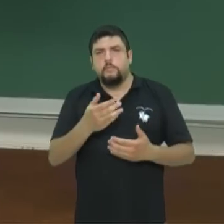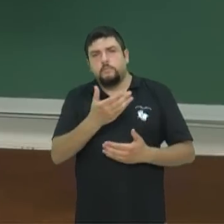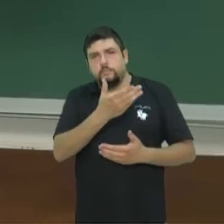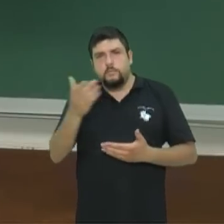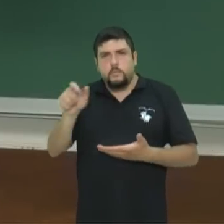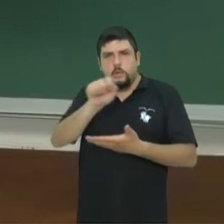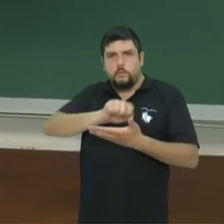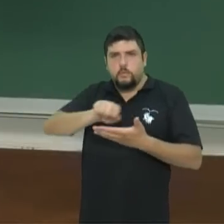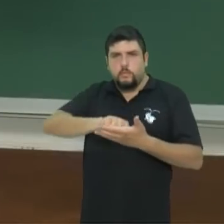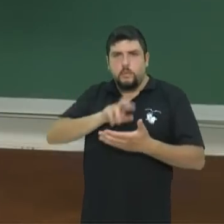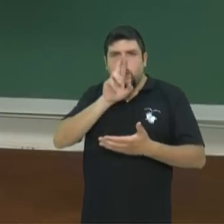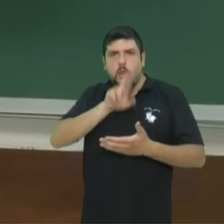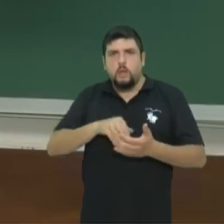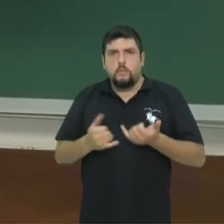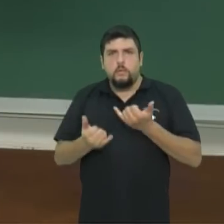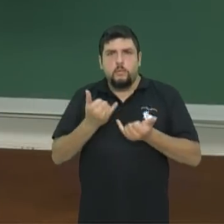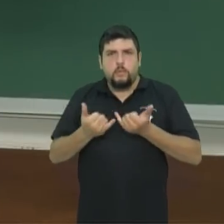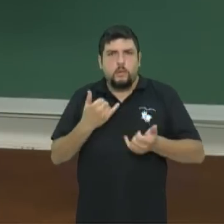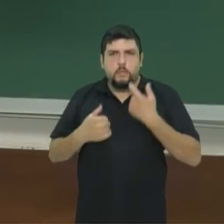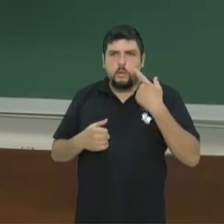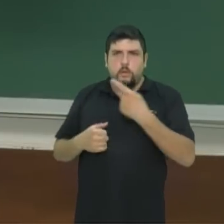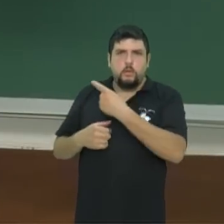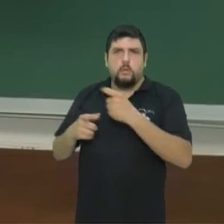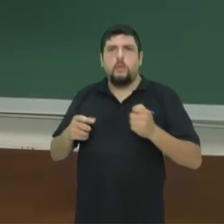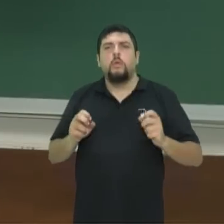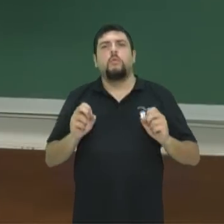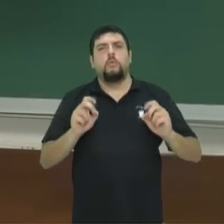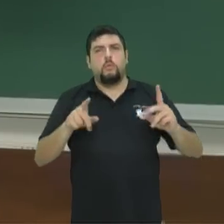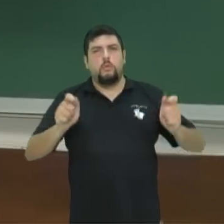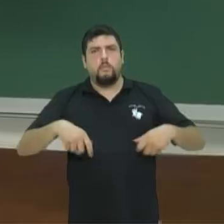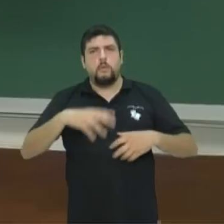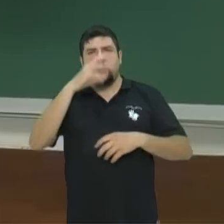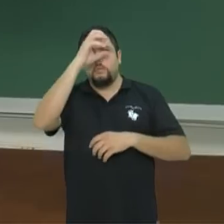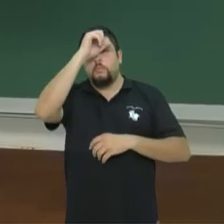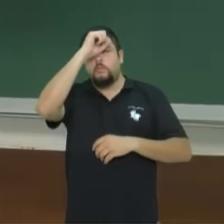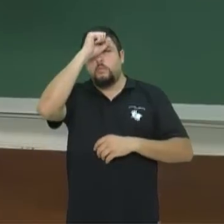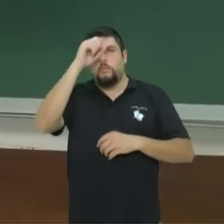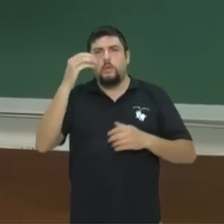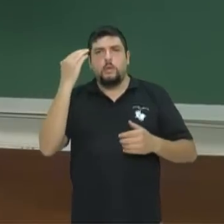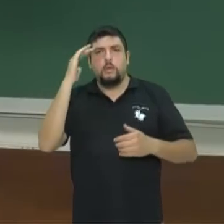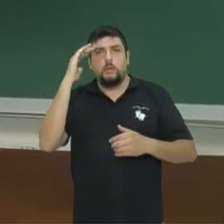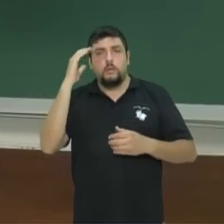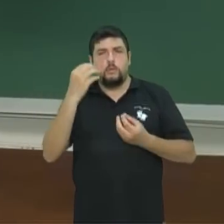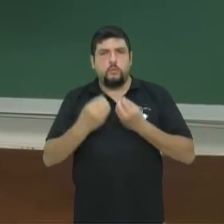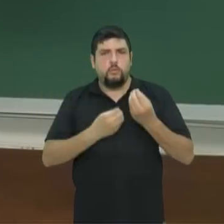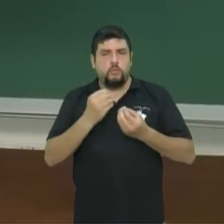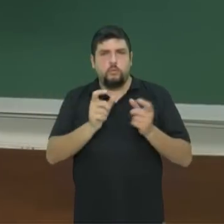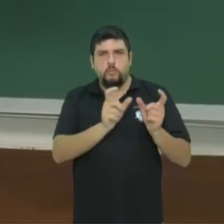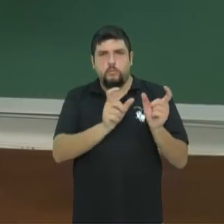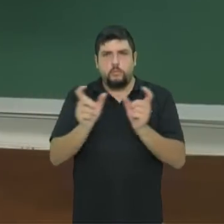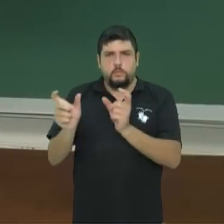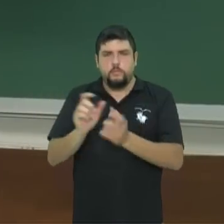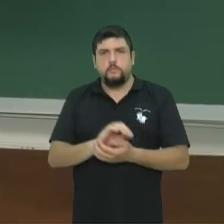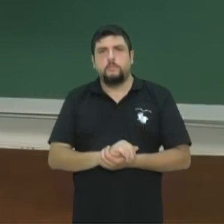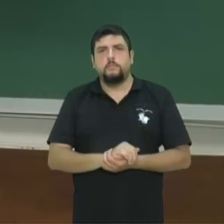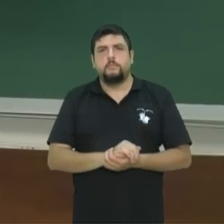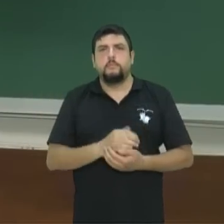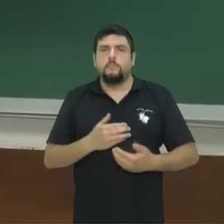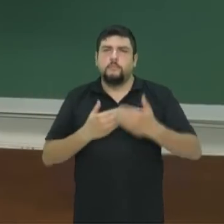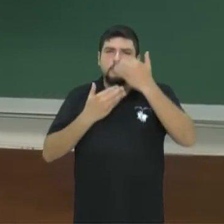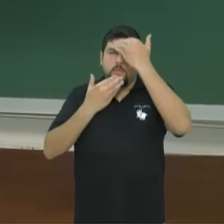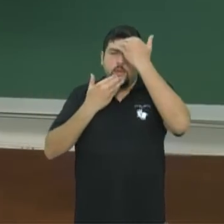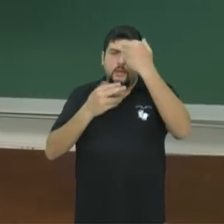vocês conseguiram dar conta de compreender os elementos da linguagem não verbal e verbal presentes nesta charge, certo? Agradeço